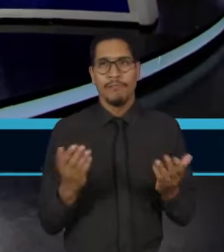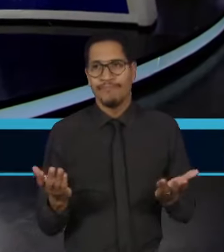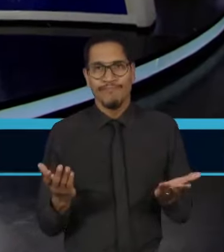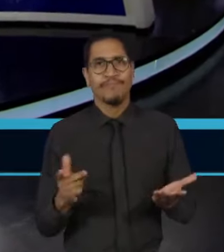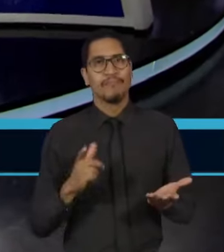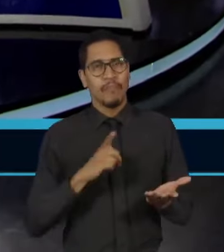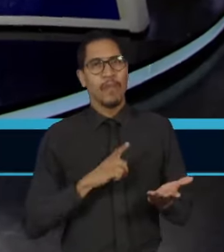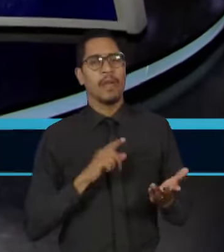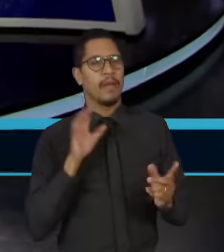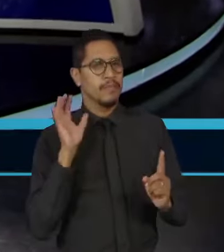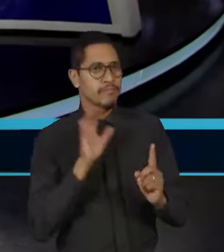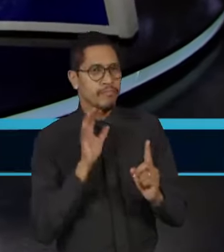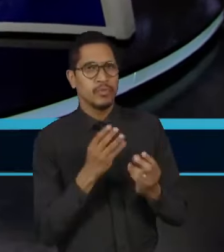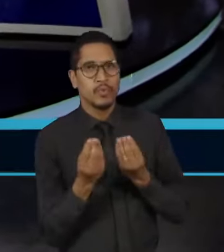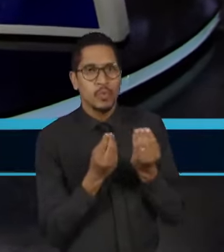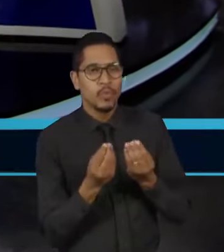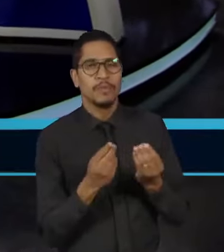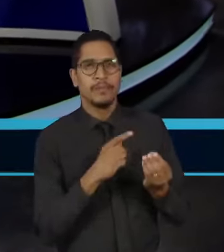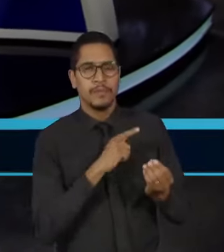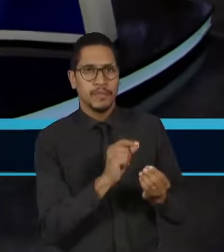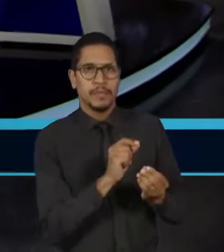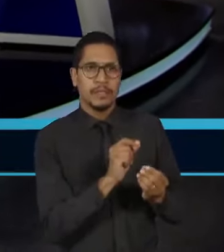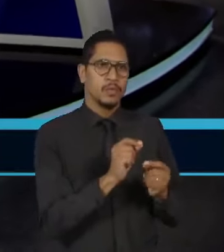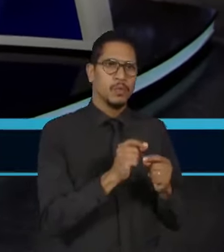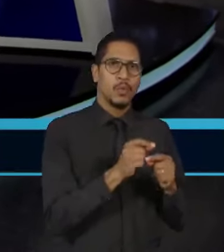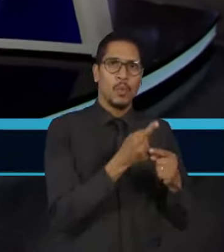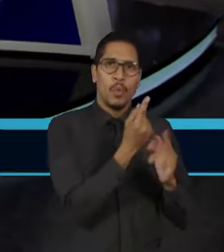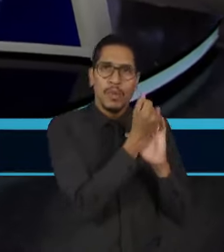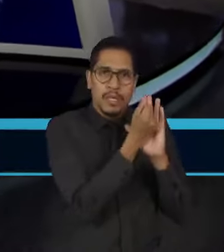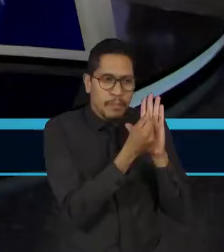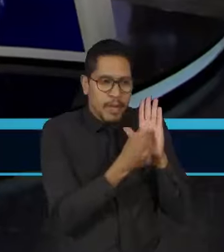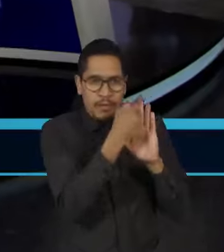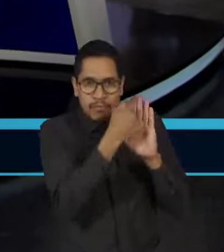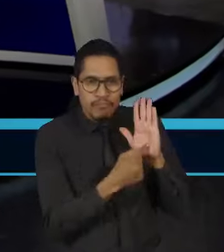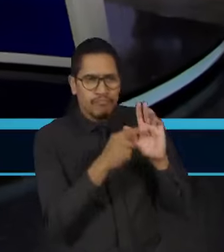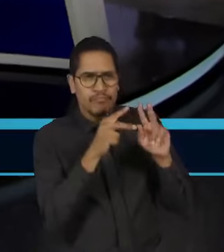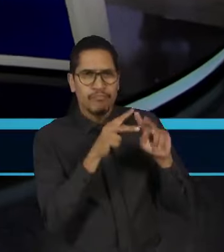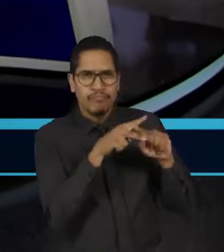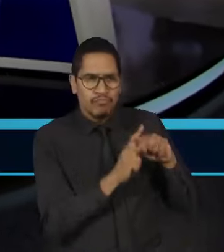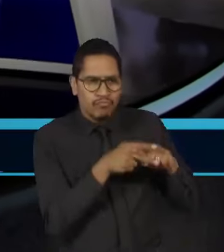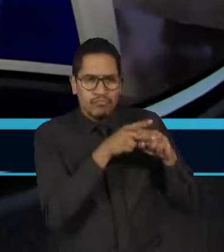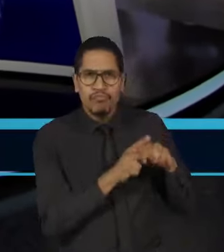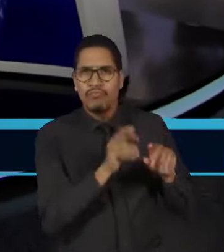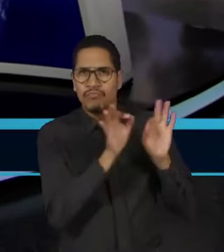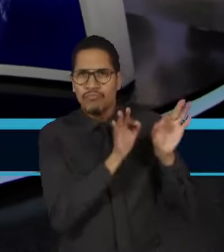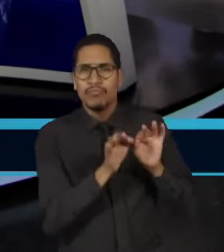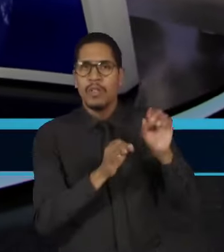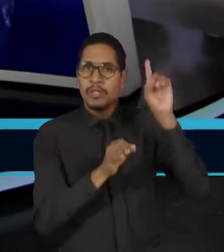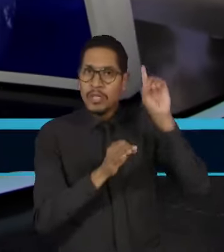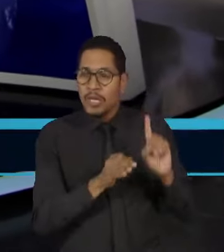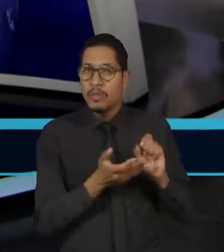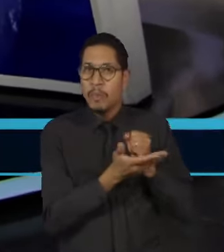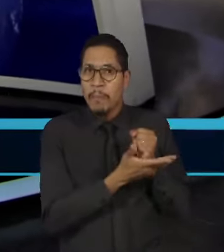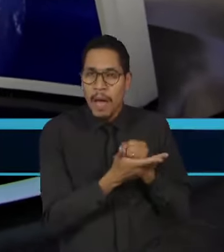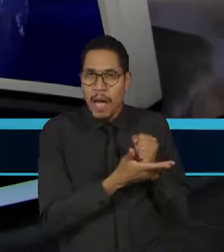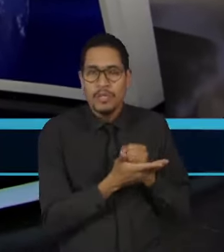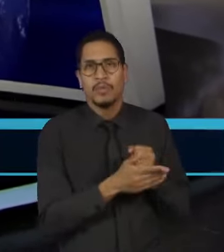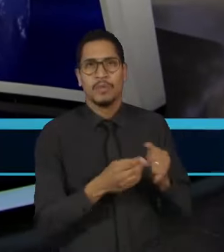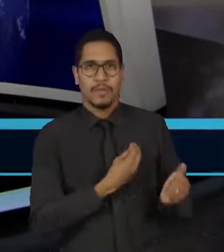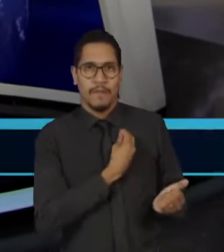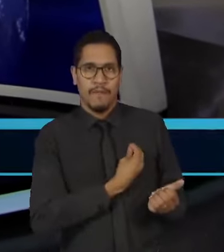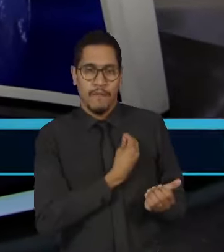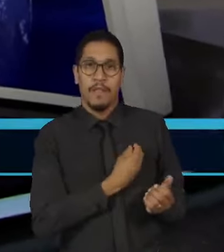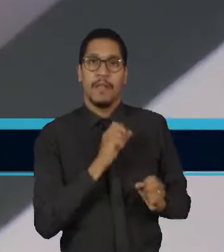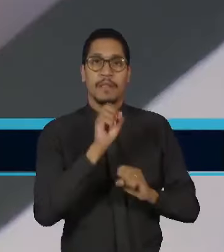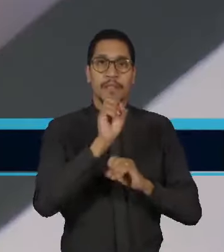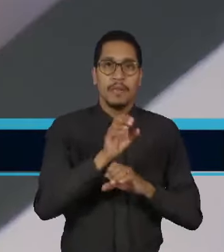pra manutenção do orçamento enquanto uma peça de realização de direitos fundamentais e Mais especificamente da Saúde da